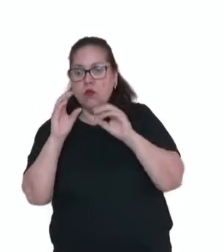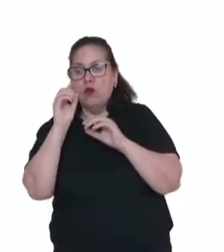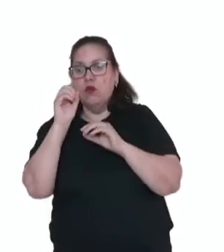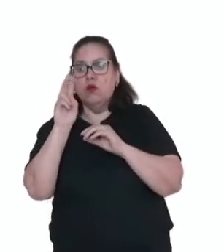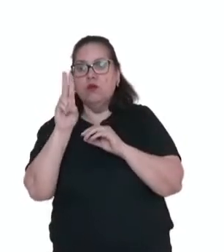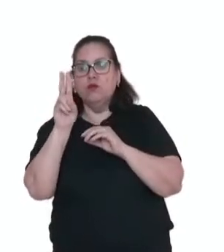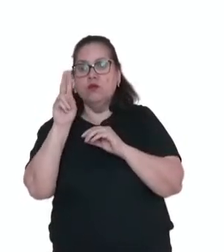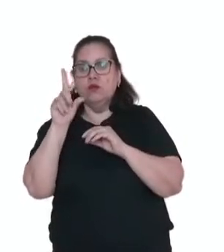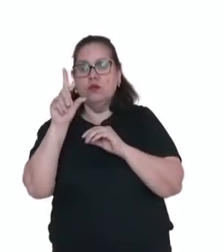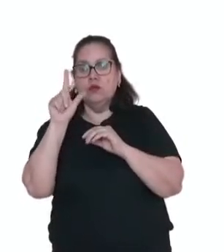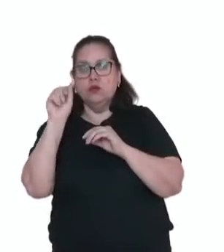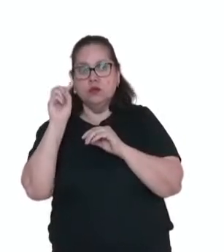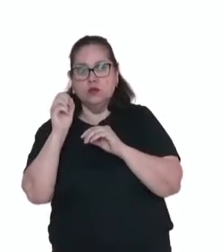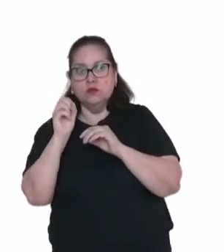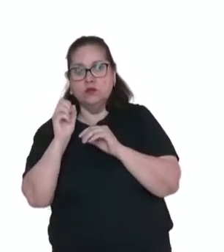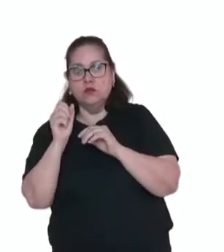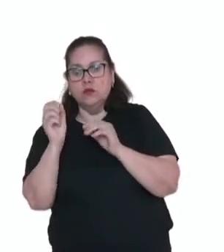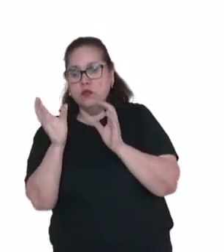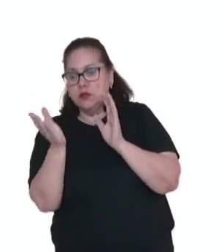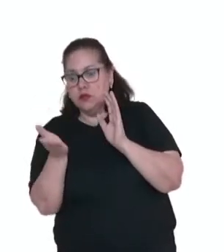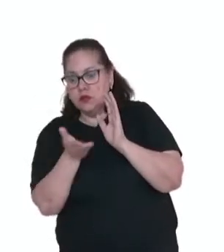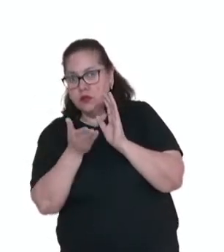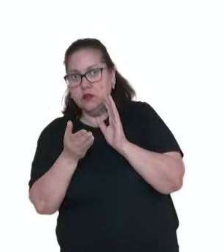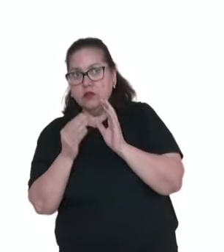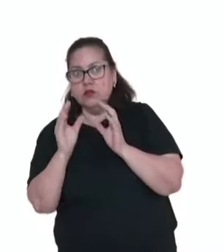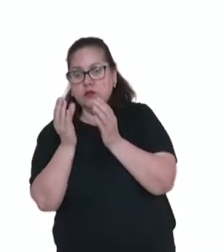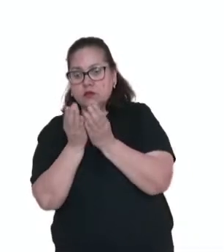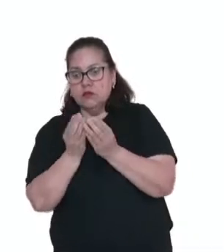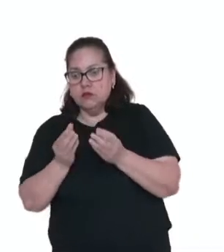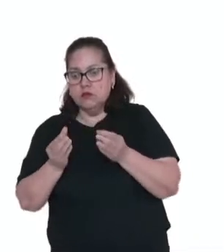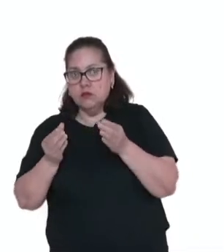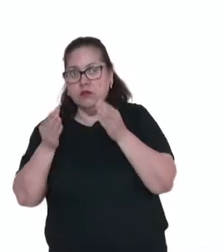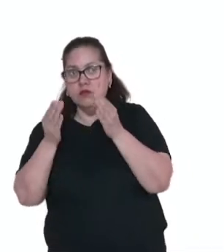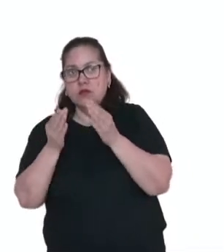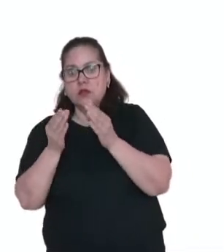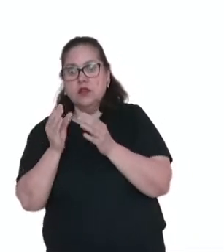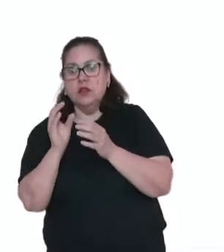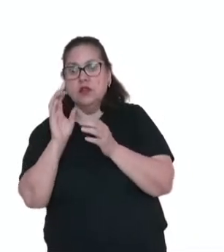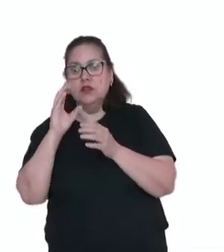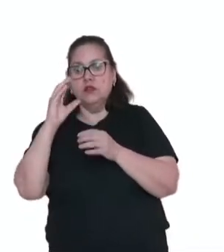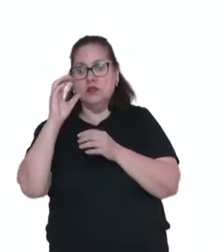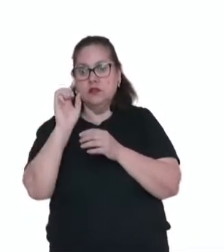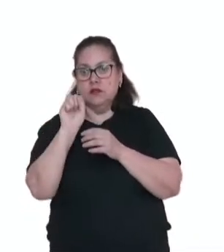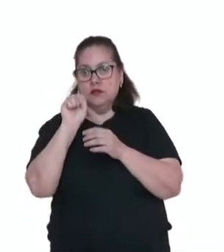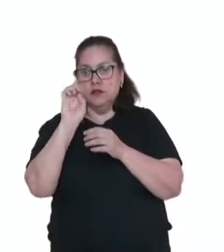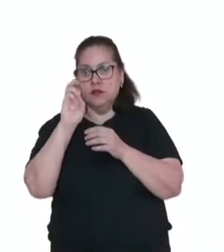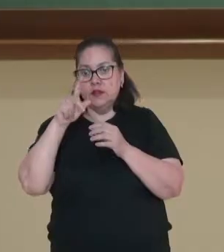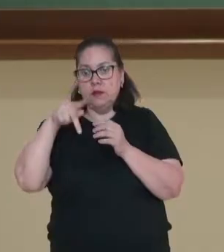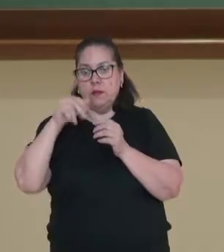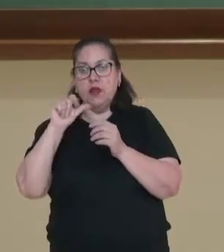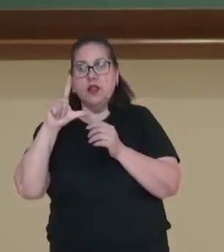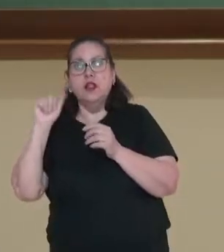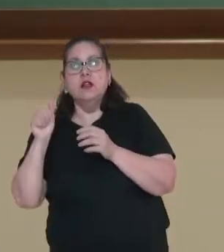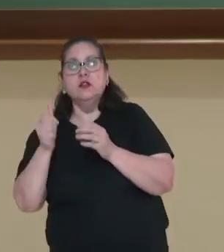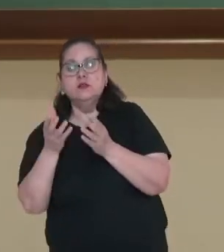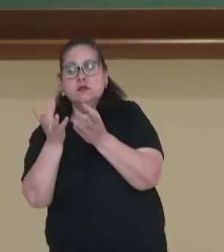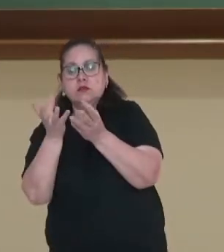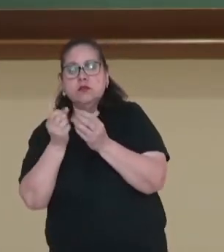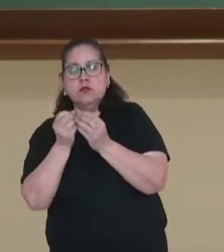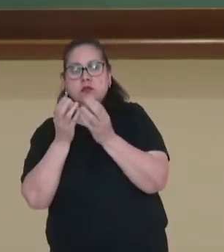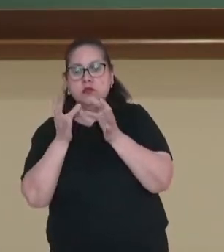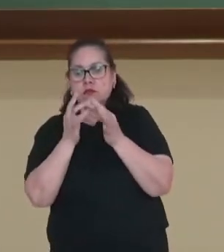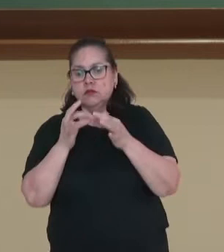né? Aqui embaixo nós temos o cálice, que é formado pela sépala e pelo receptáculo floral. Sépalas são